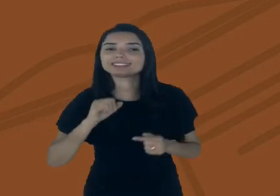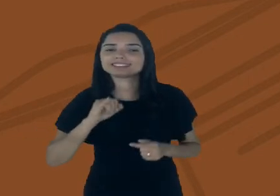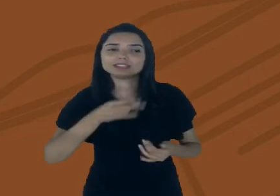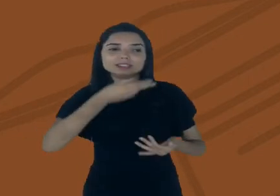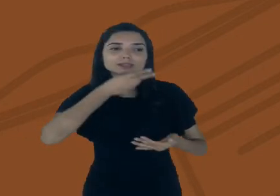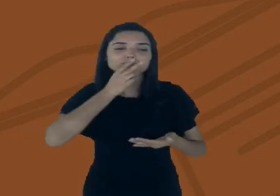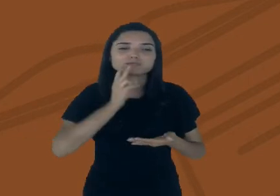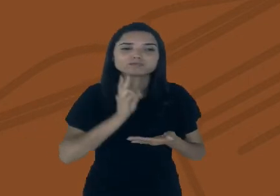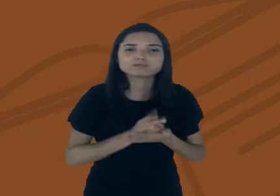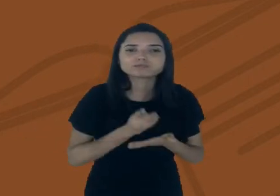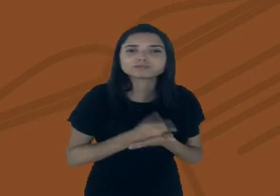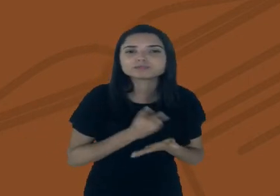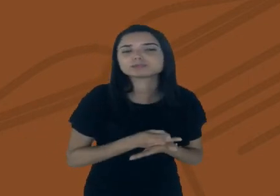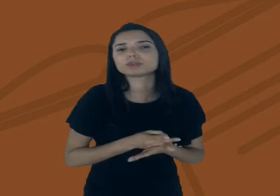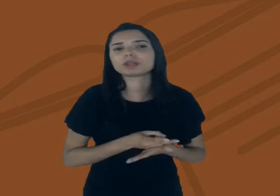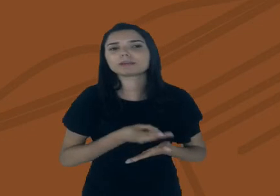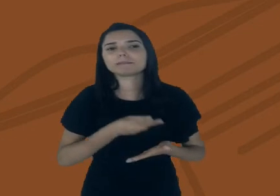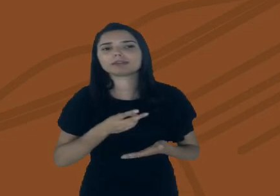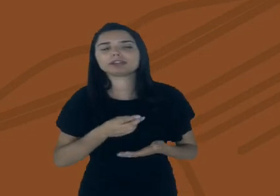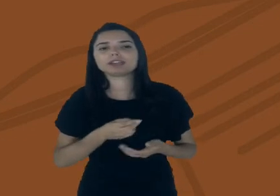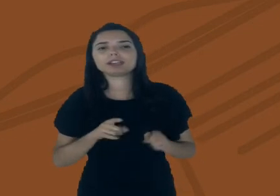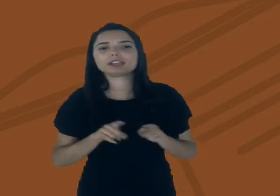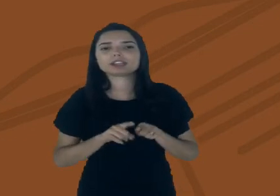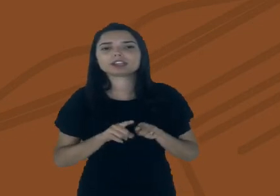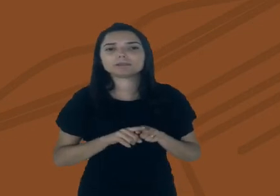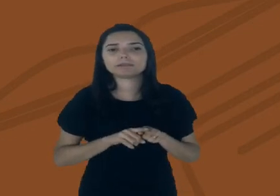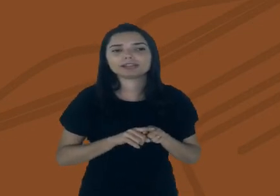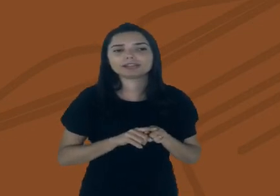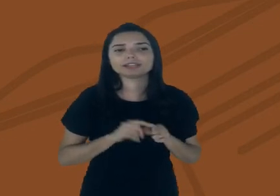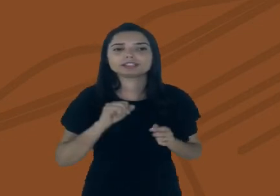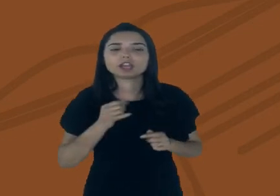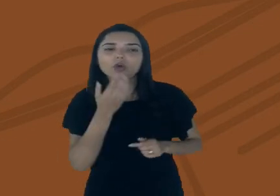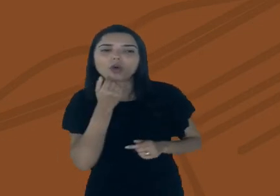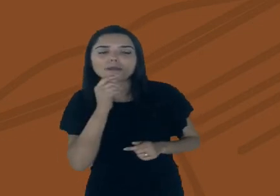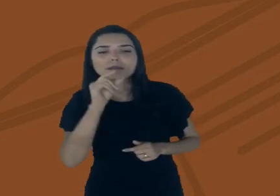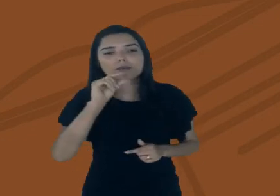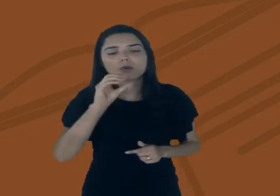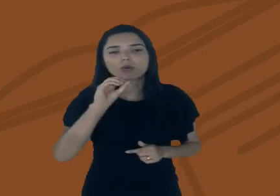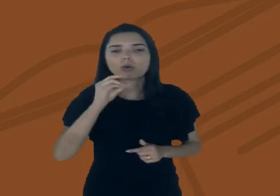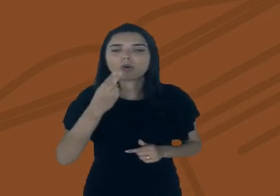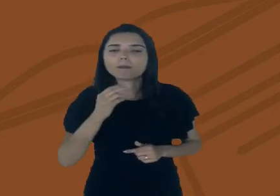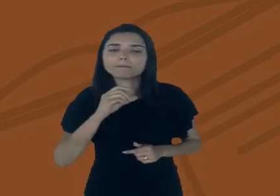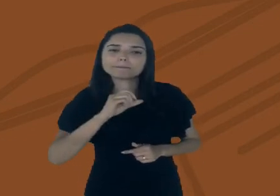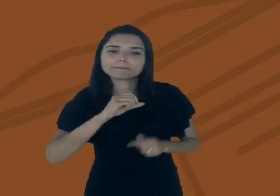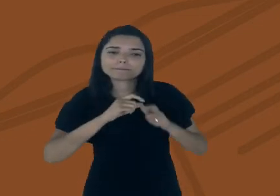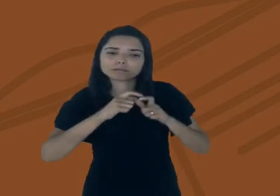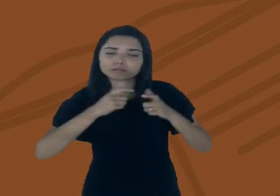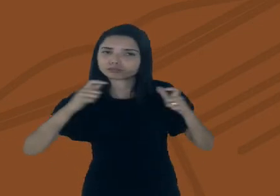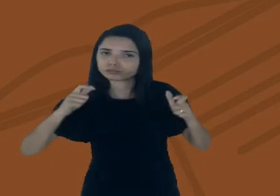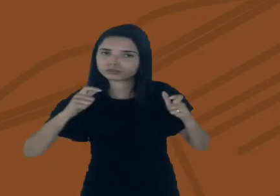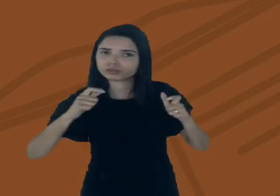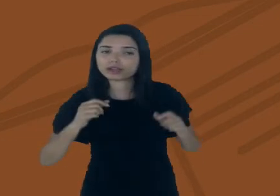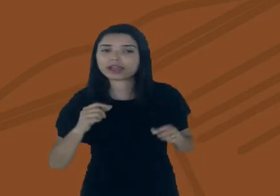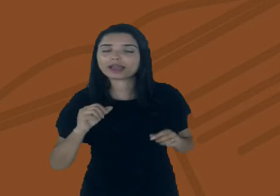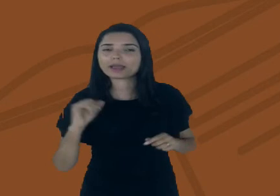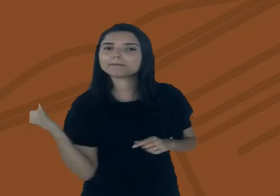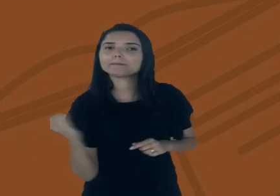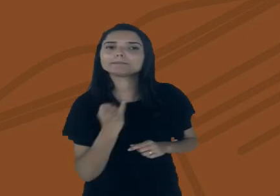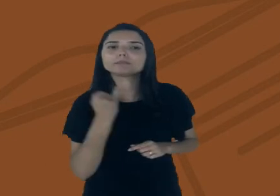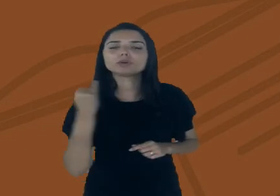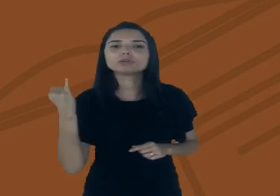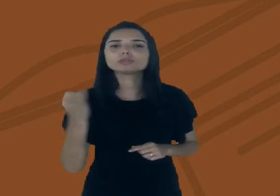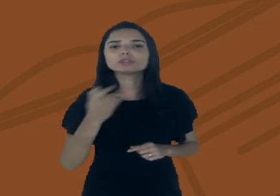se come, a quantidade com que se come, tá certo? Porque é importante que as pessoas com